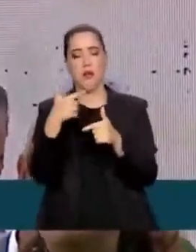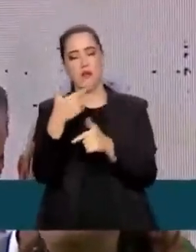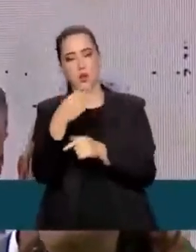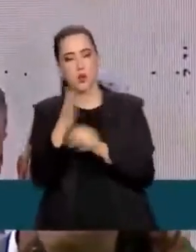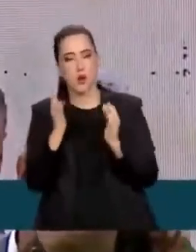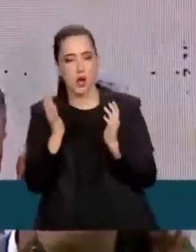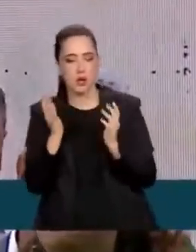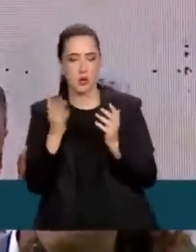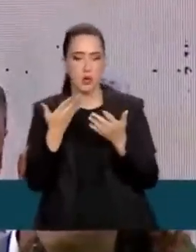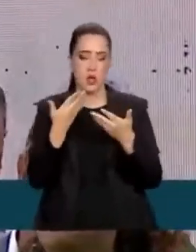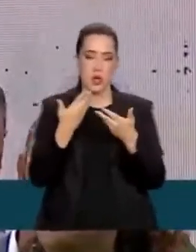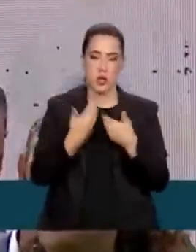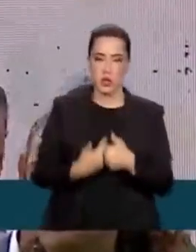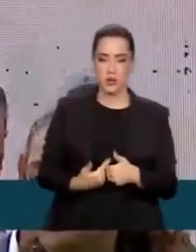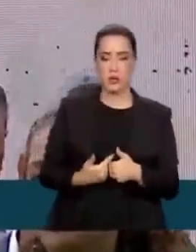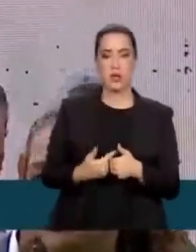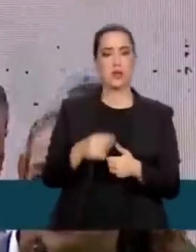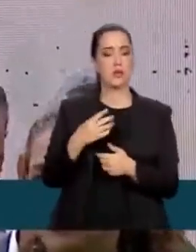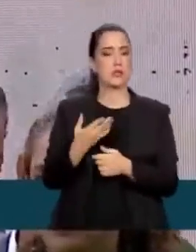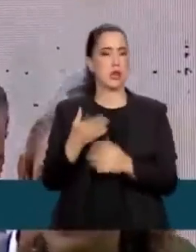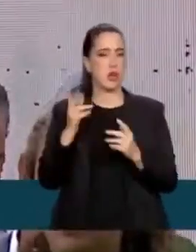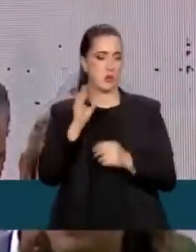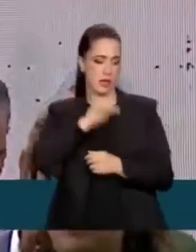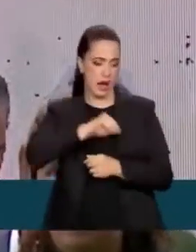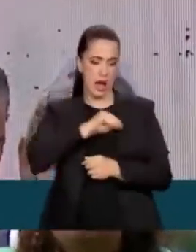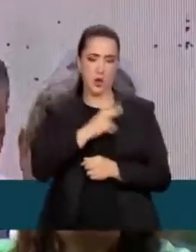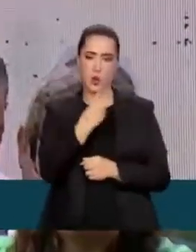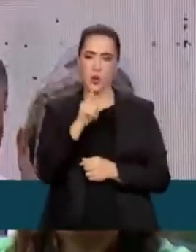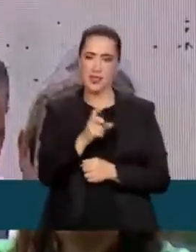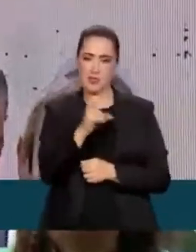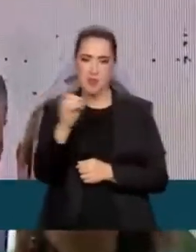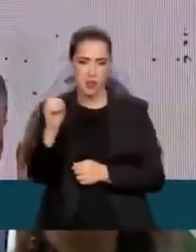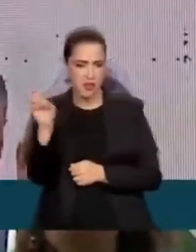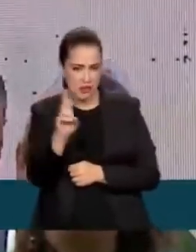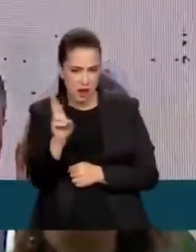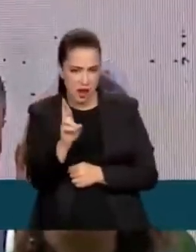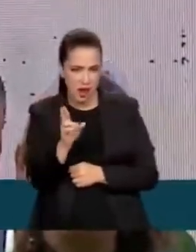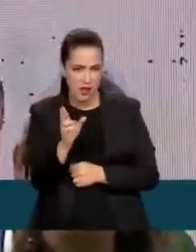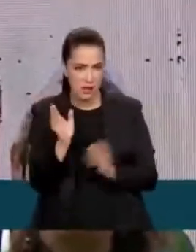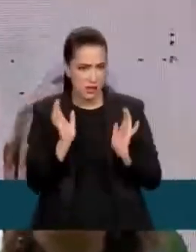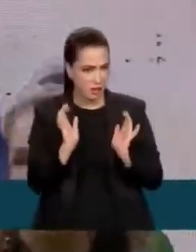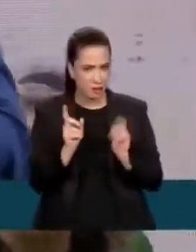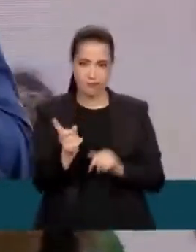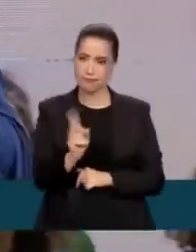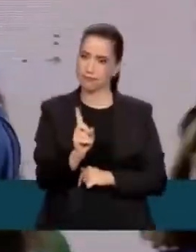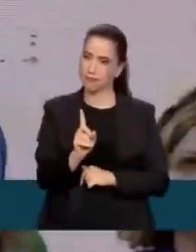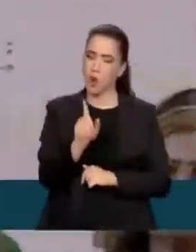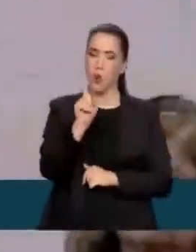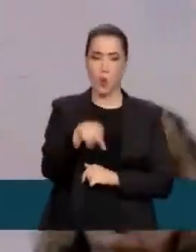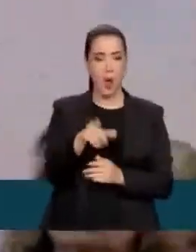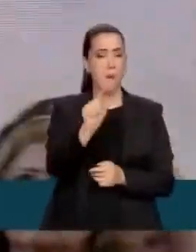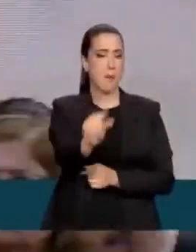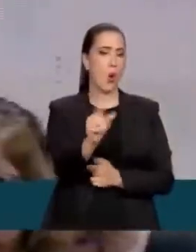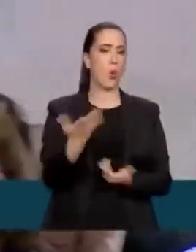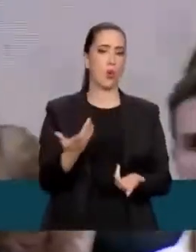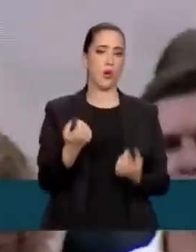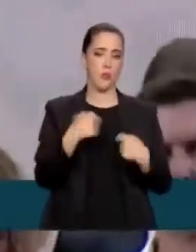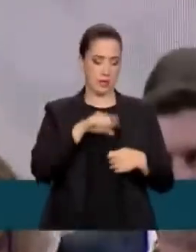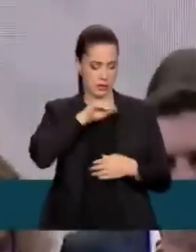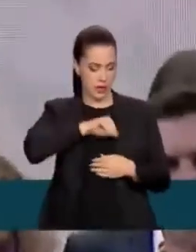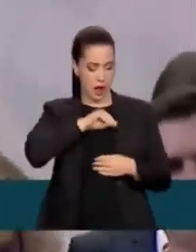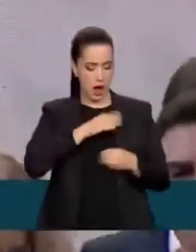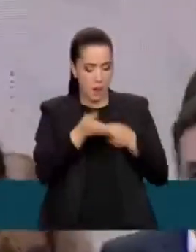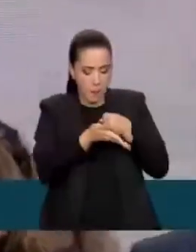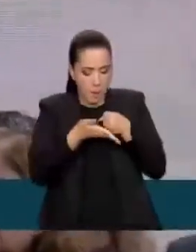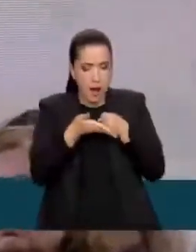3.500, 4.000, não é muito, é pouco. E por isso nós temos que dar o piso.